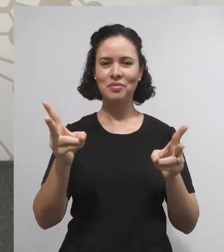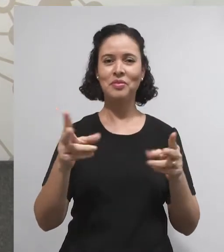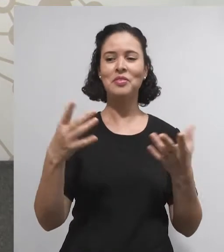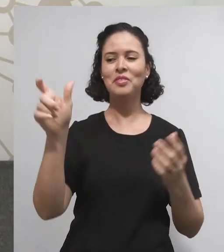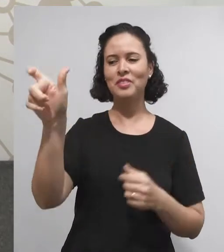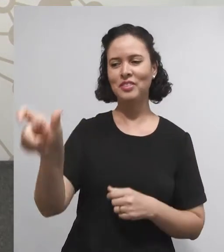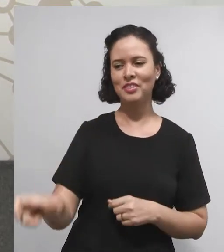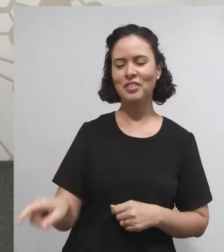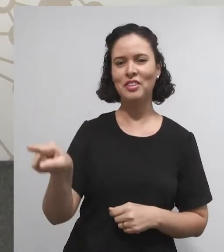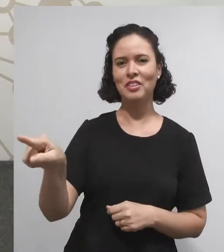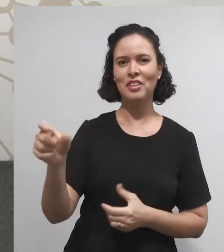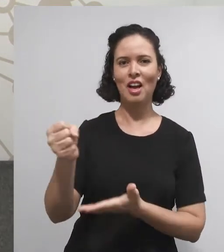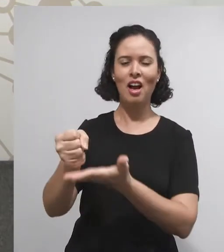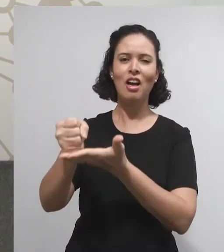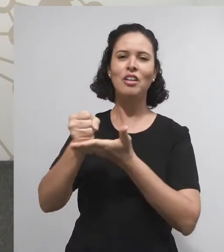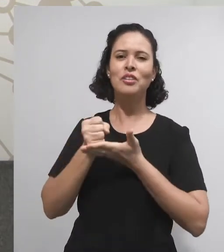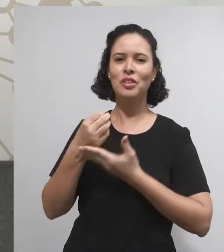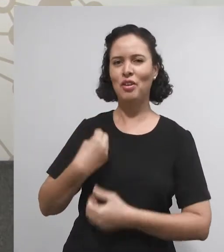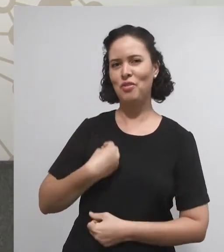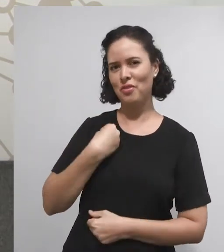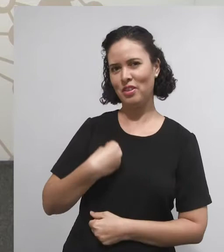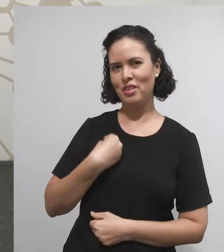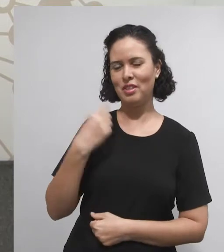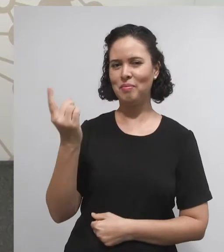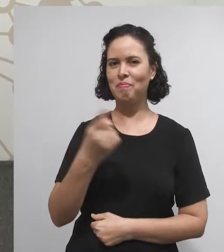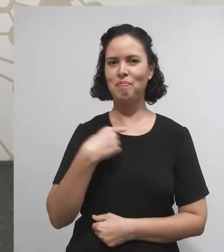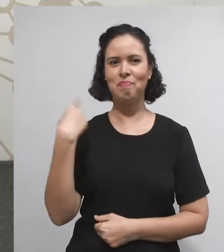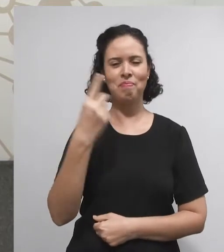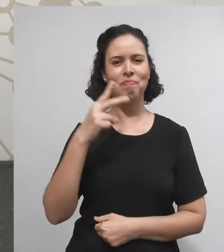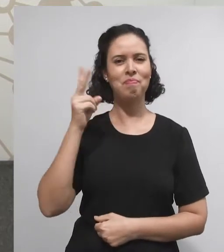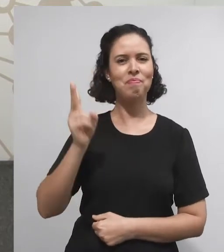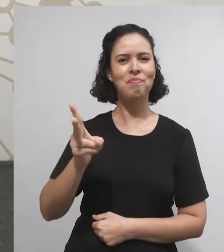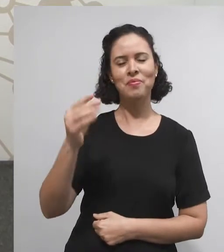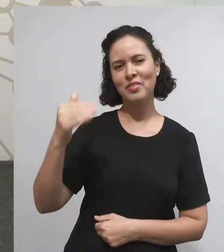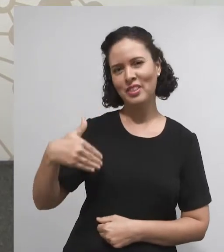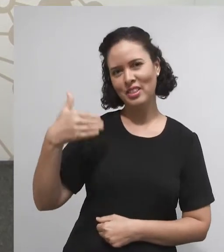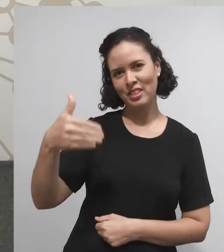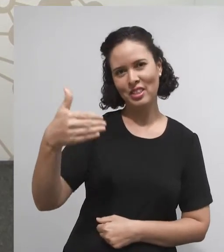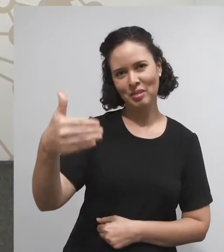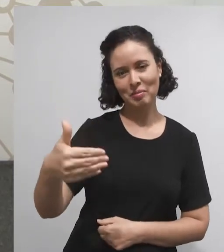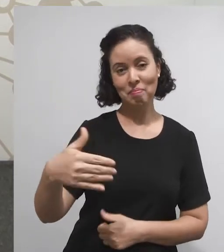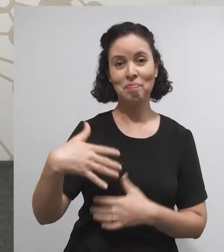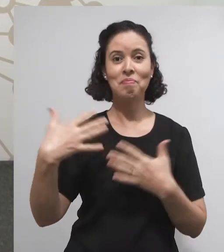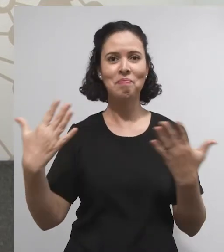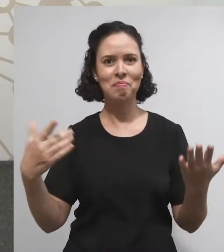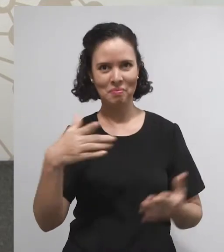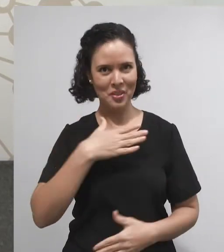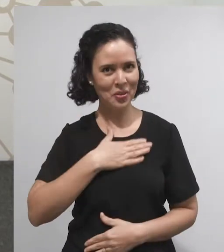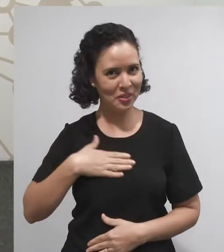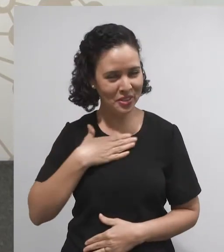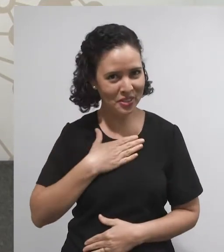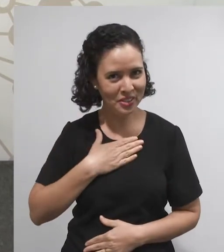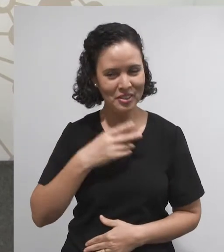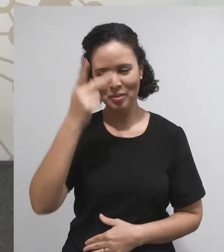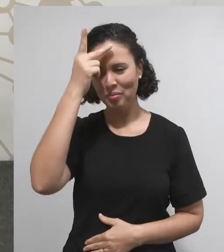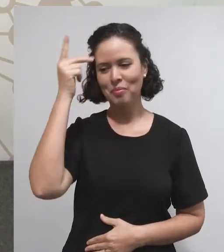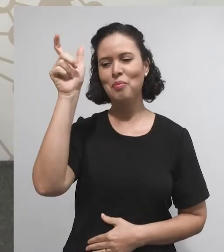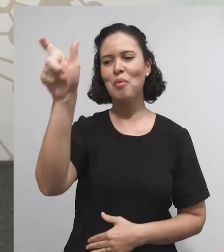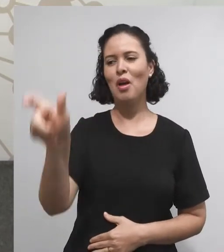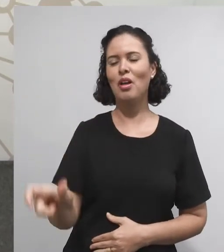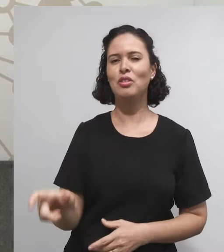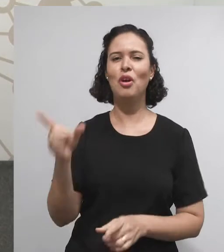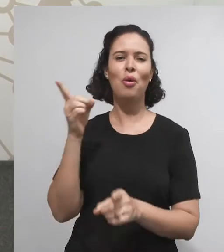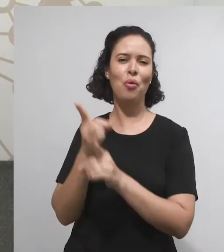E é esse tipo de gente que faz a vida da gente ter sentido de existir. Então, espero que você encontre